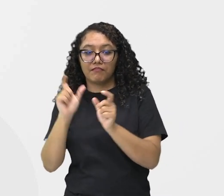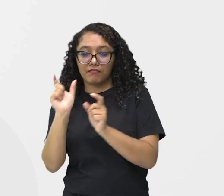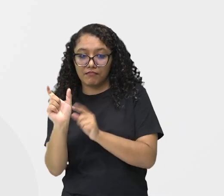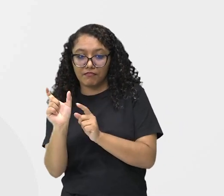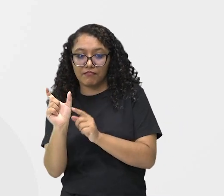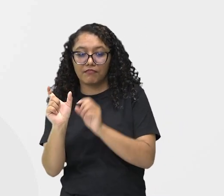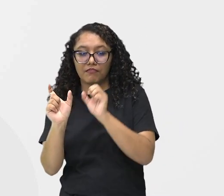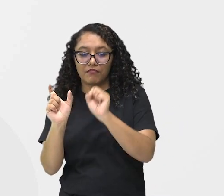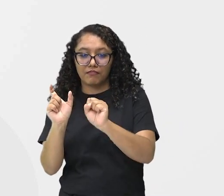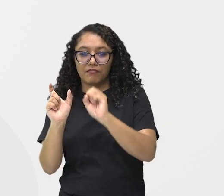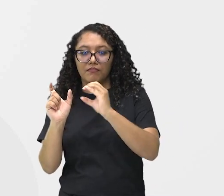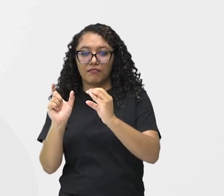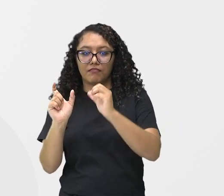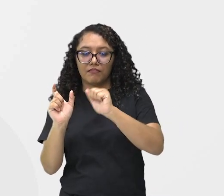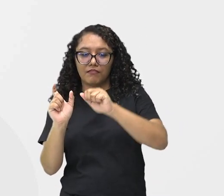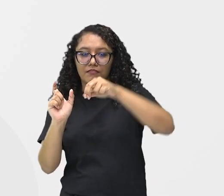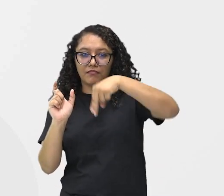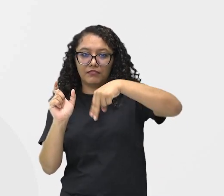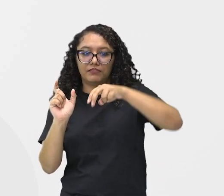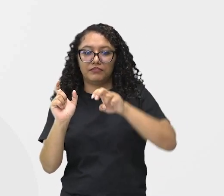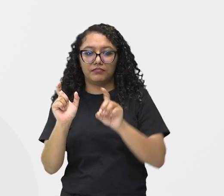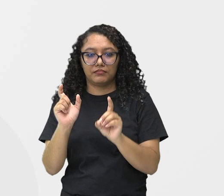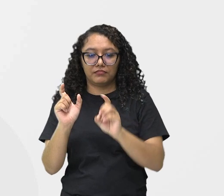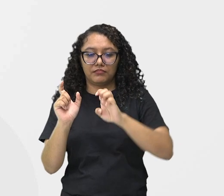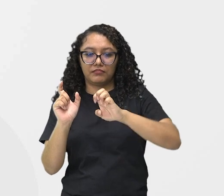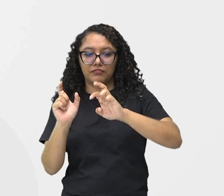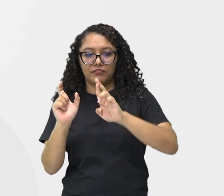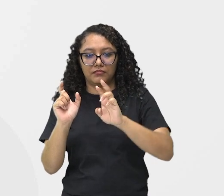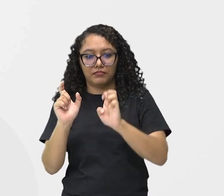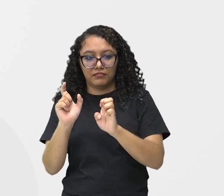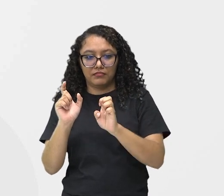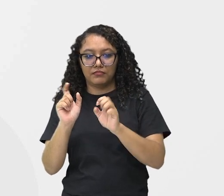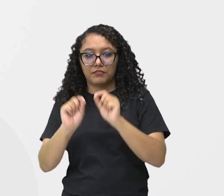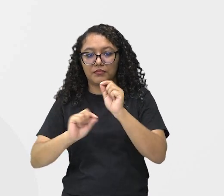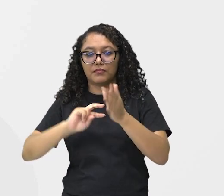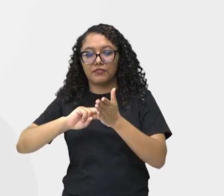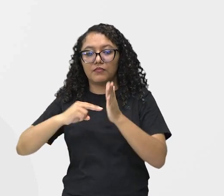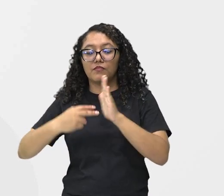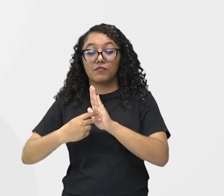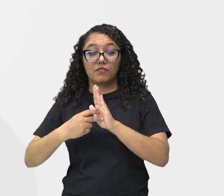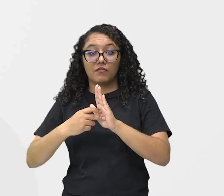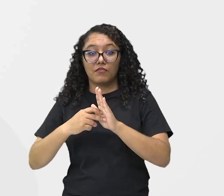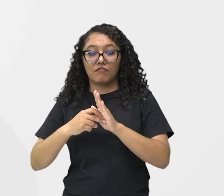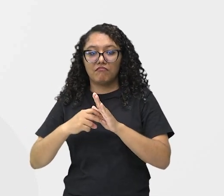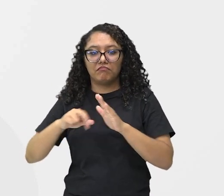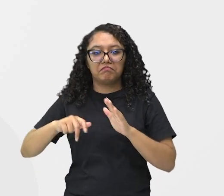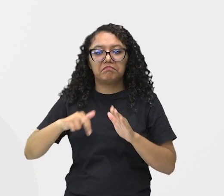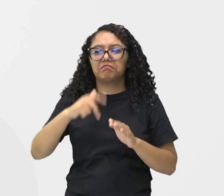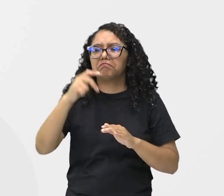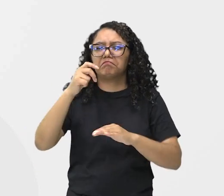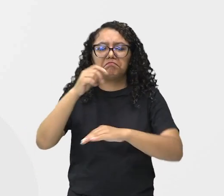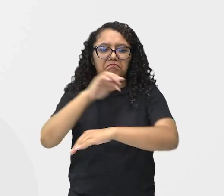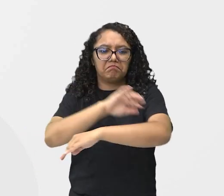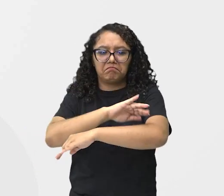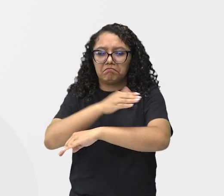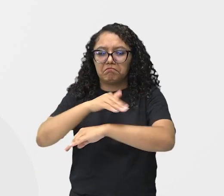que significa escalar, subir, se elevar. Então, nós